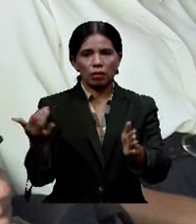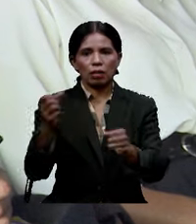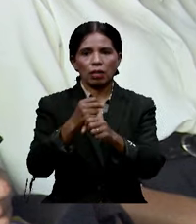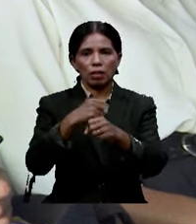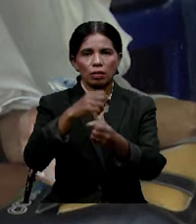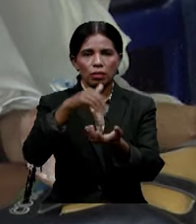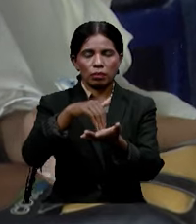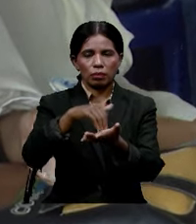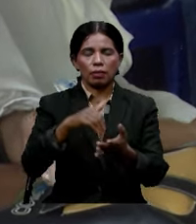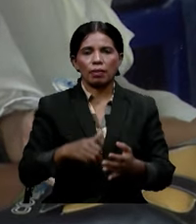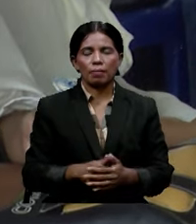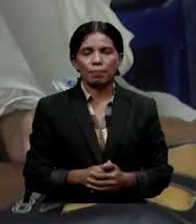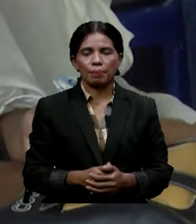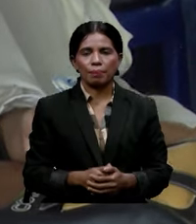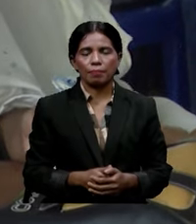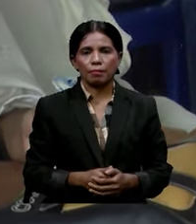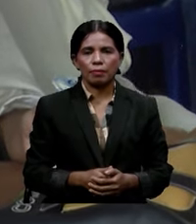estudo.